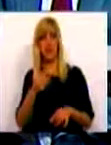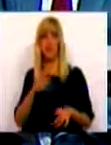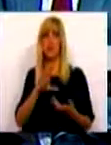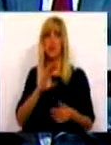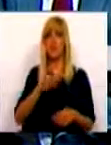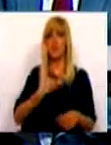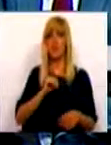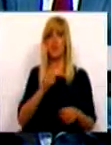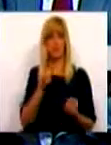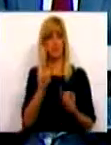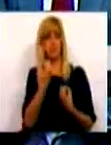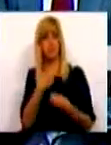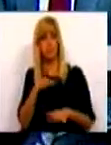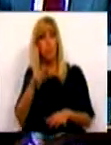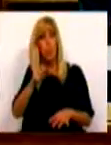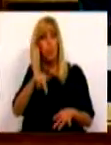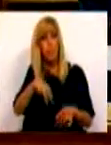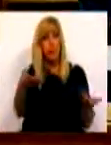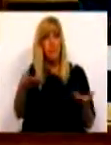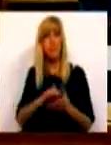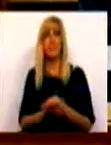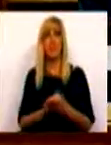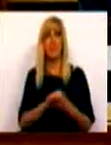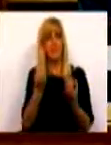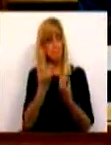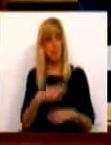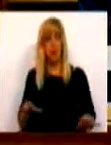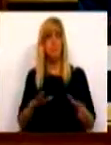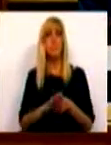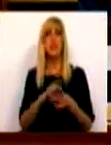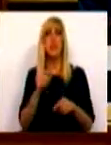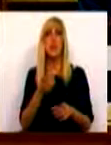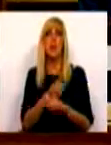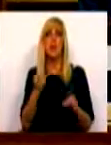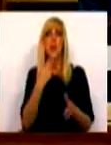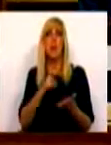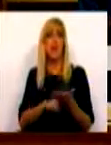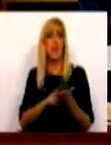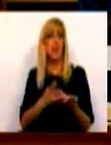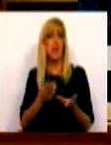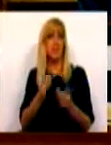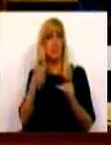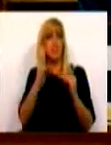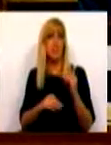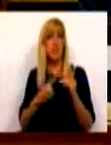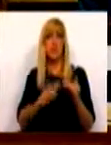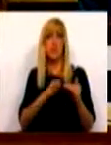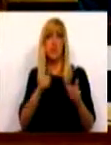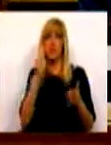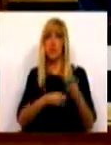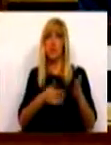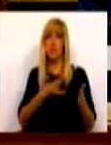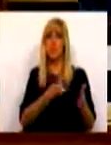claramente perdeu o pé. Perdeu o pé, senhora deputada. Porque a verdade é que baixaram as taxas de impostos.